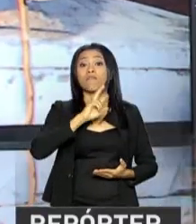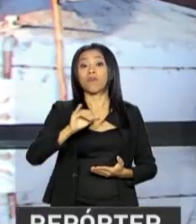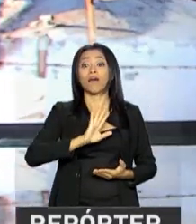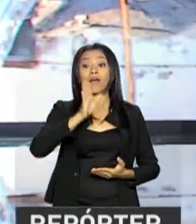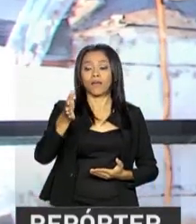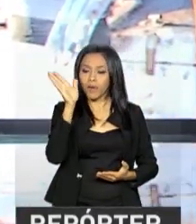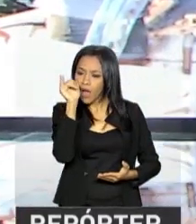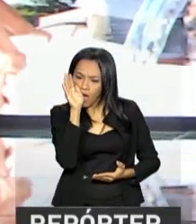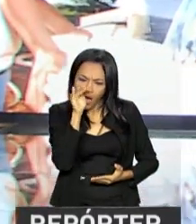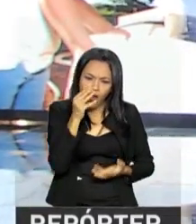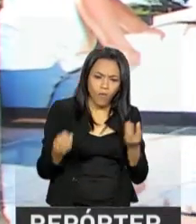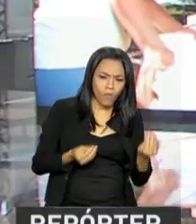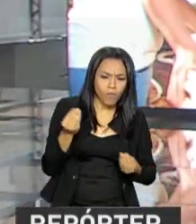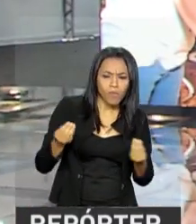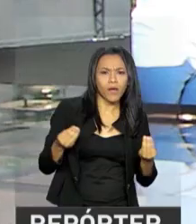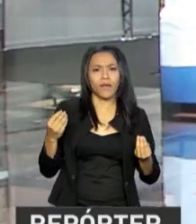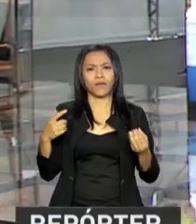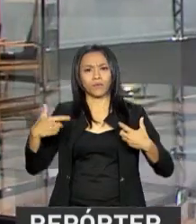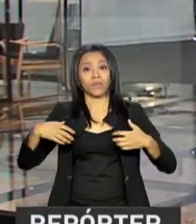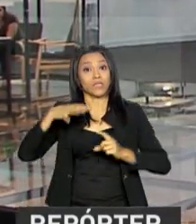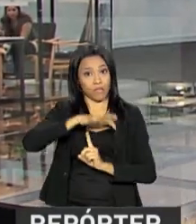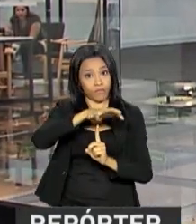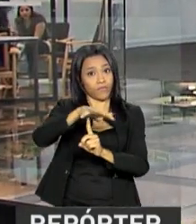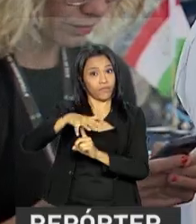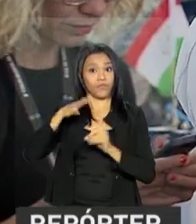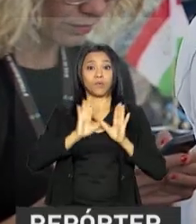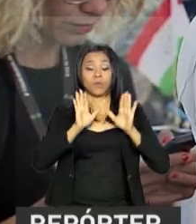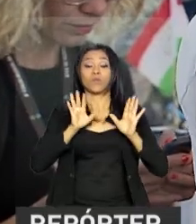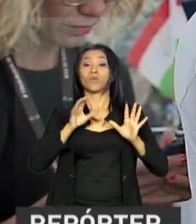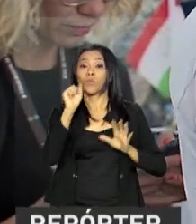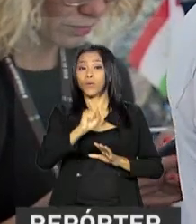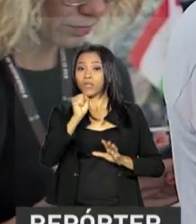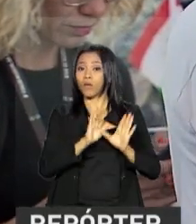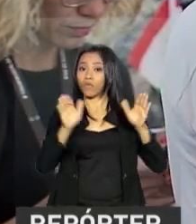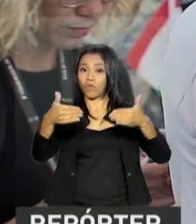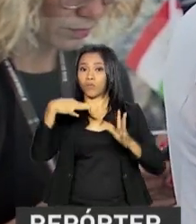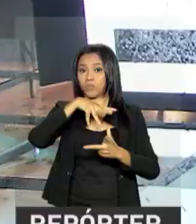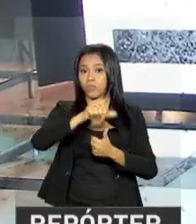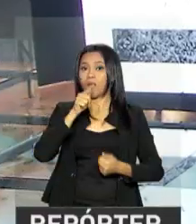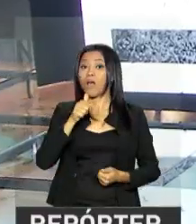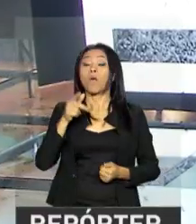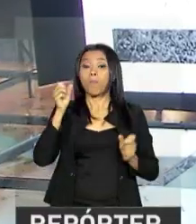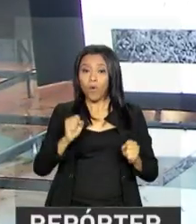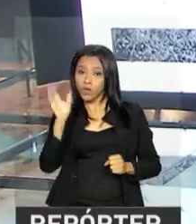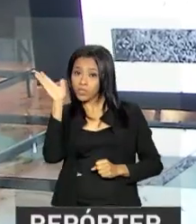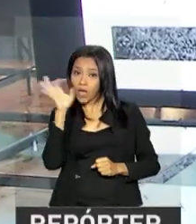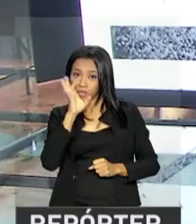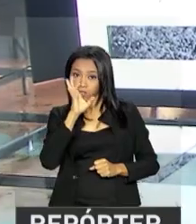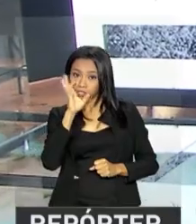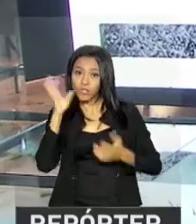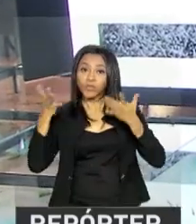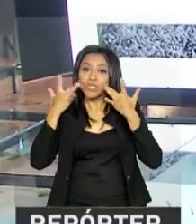vai até o estande do Ministério da Integração, no 8º Fórum Mundial da Água, pode assistir a peça de teatro que conta a história da